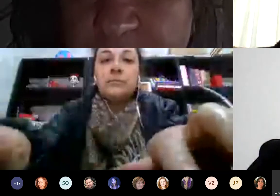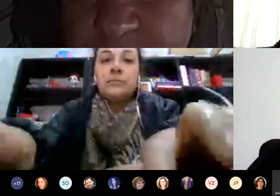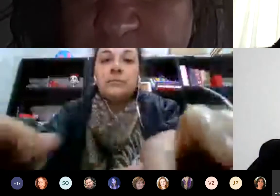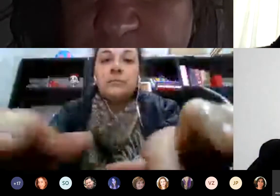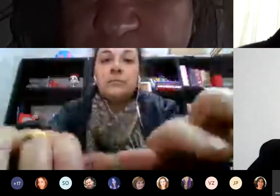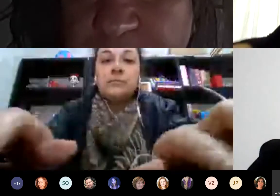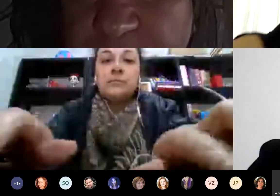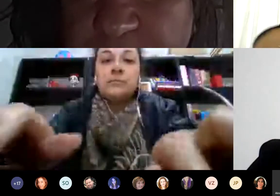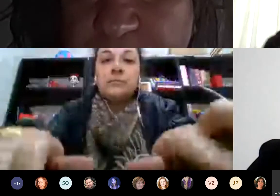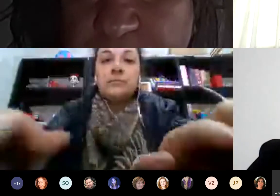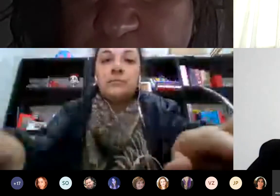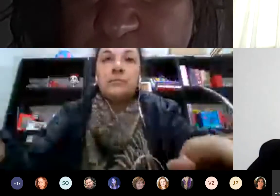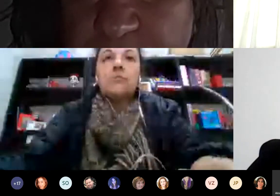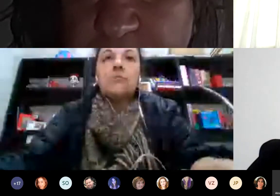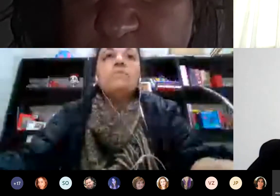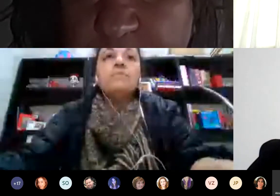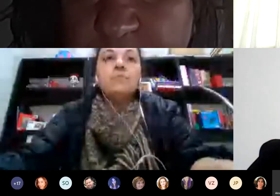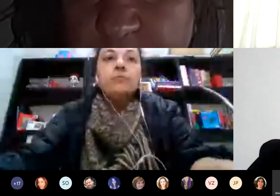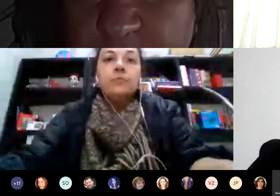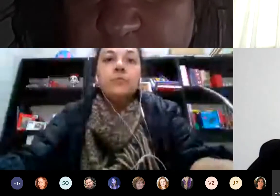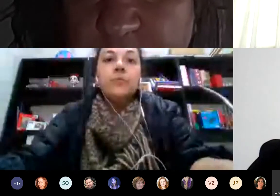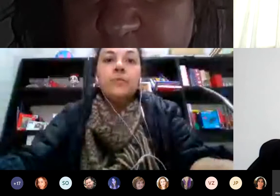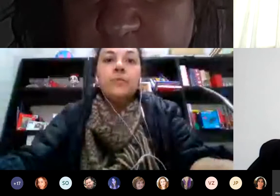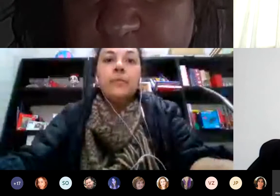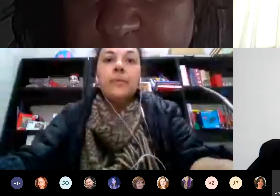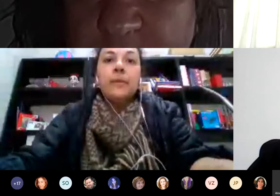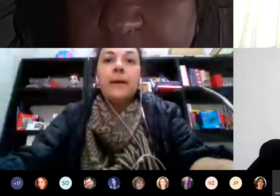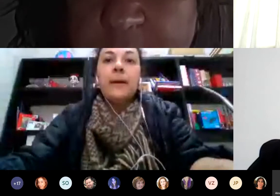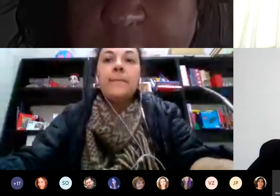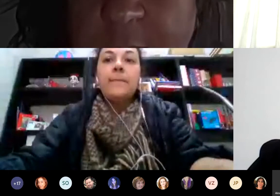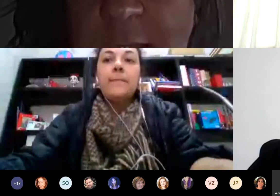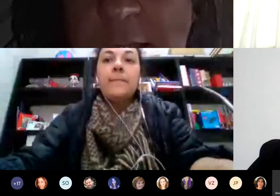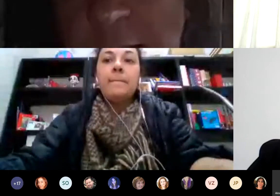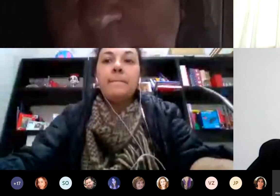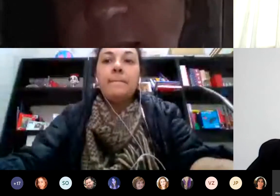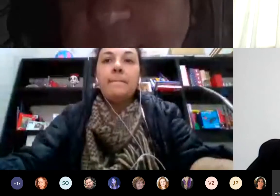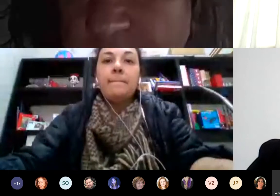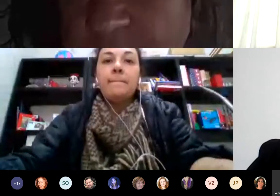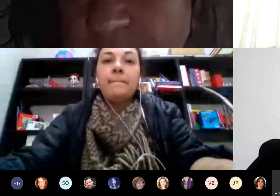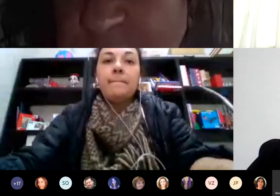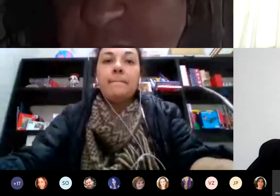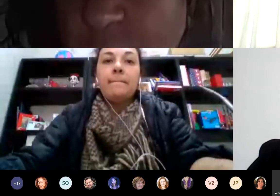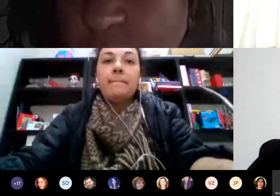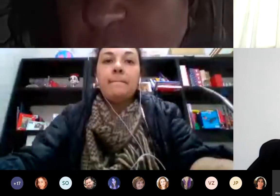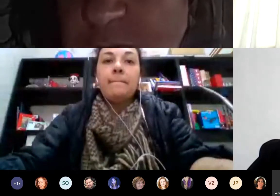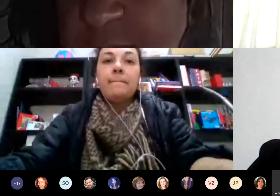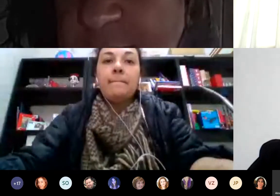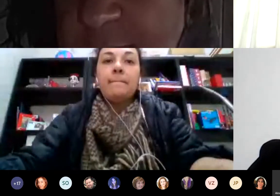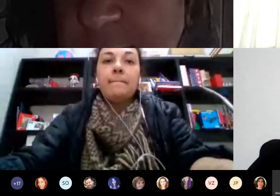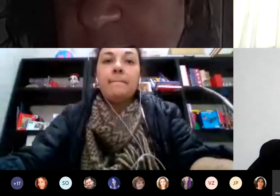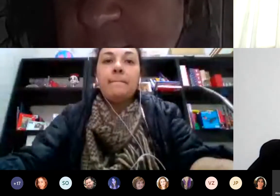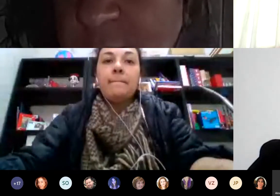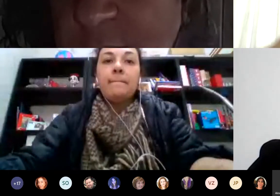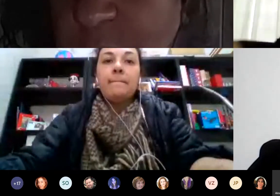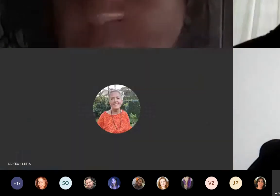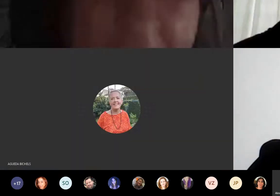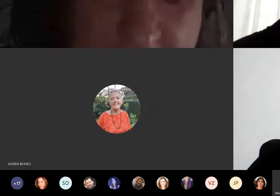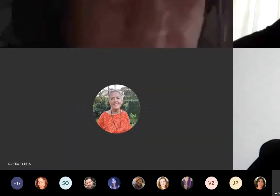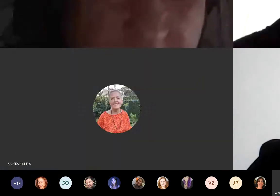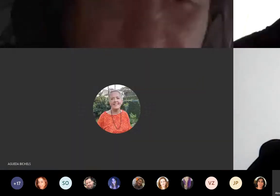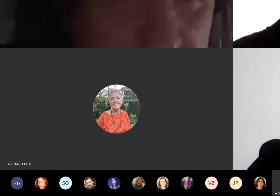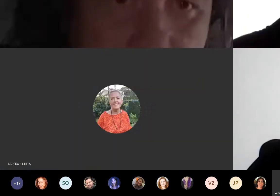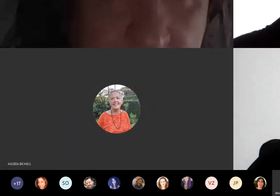daquela ideia moderna mesmo de bens comuns, se afasta um pouco disso. Os bens comuns é uma